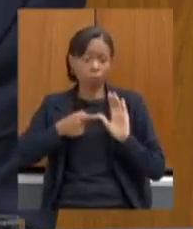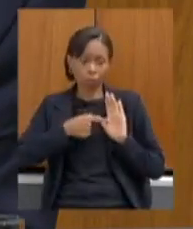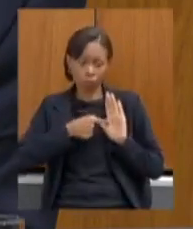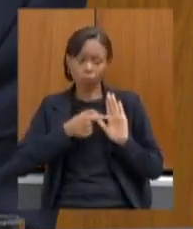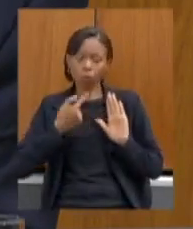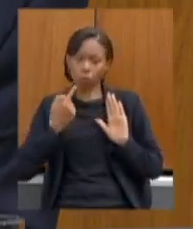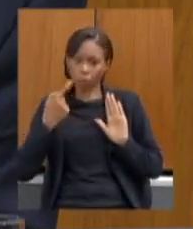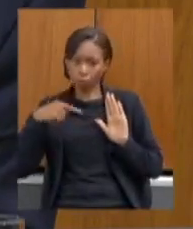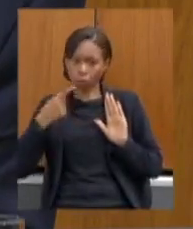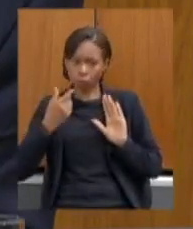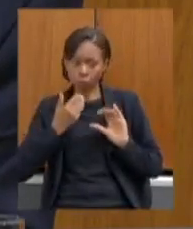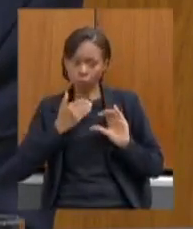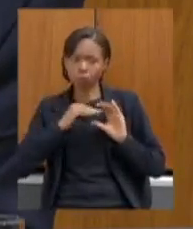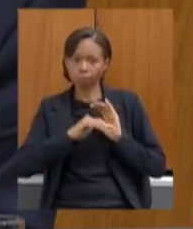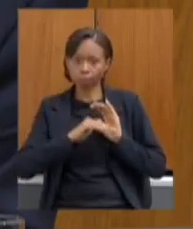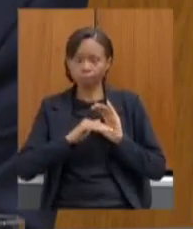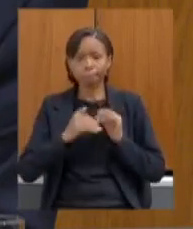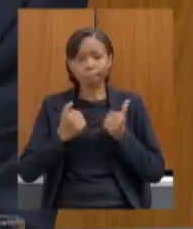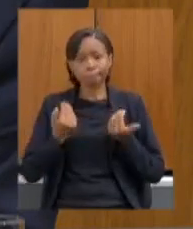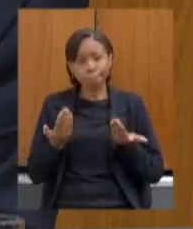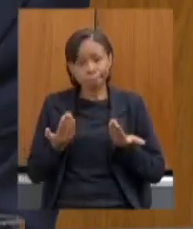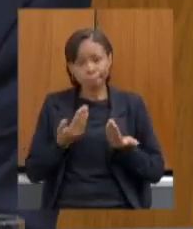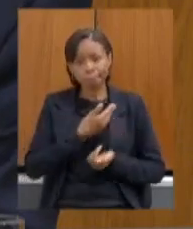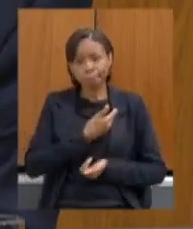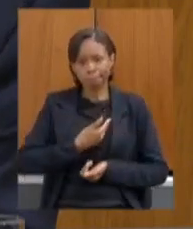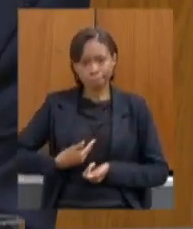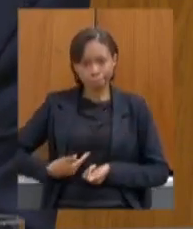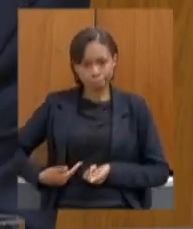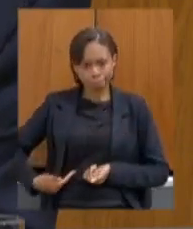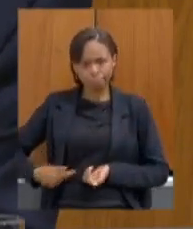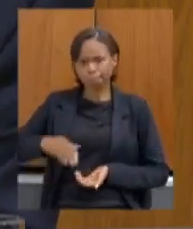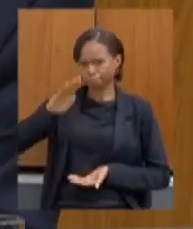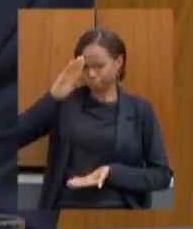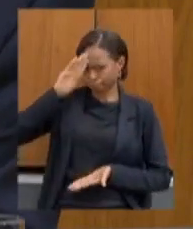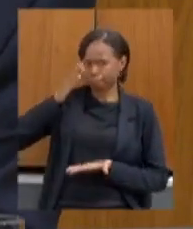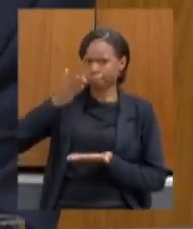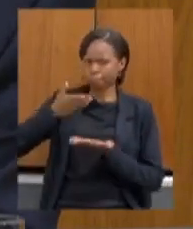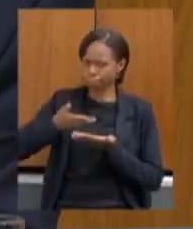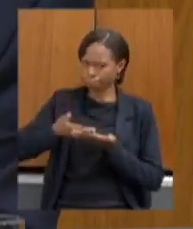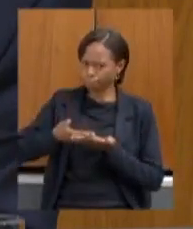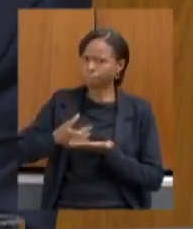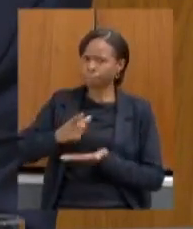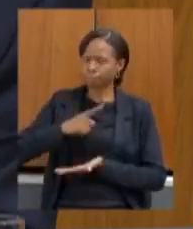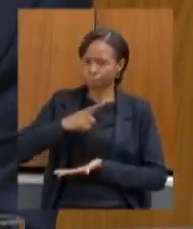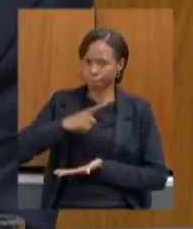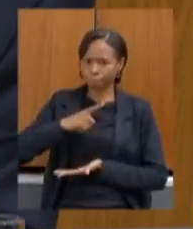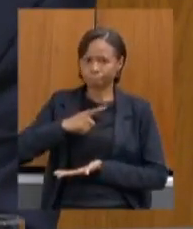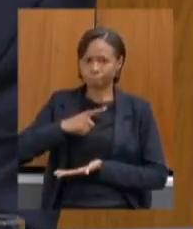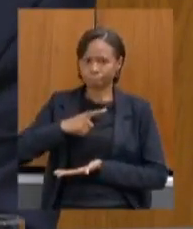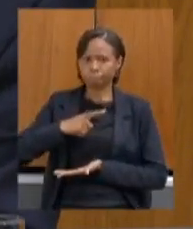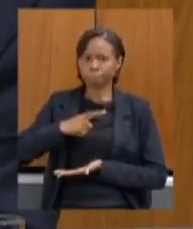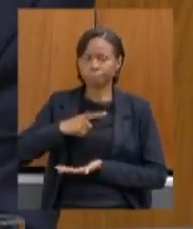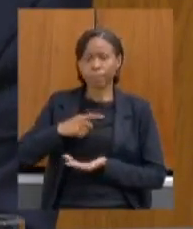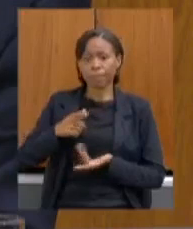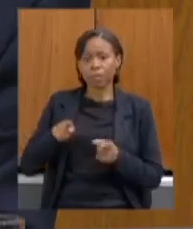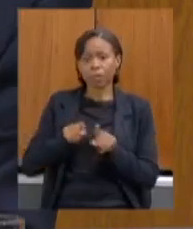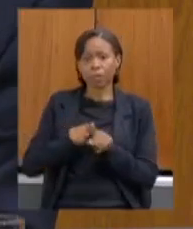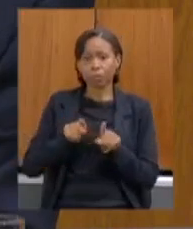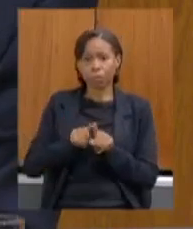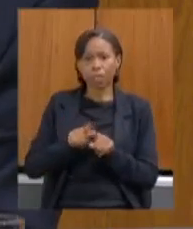o Estado tem credibilidade, o governador deu essa credibilidade, tem investidores